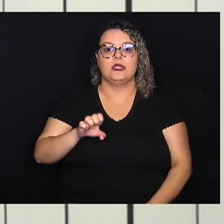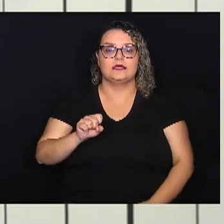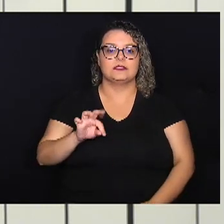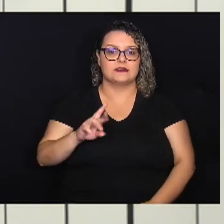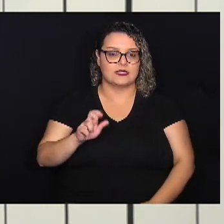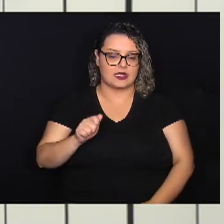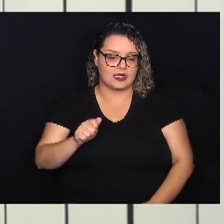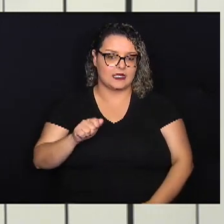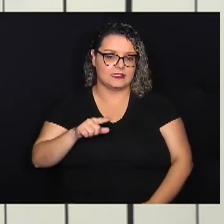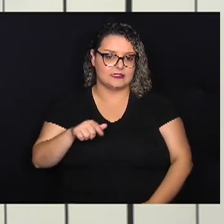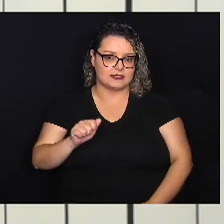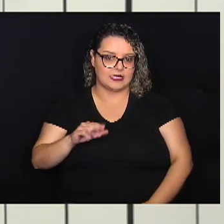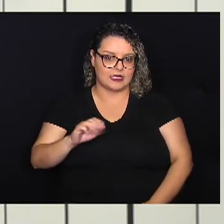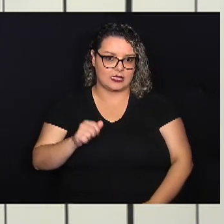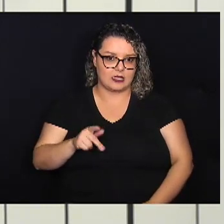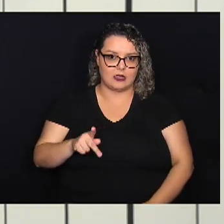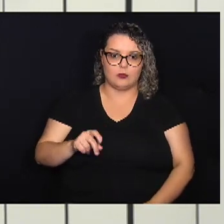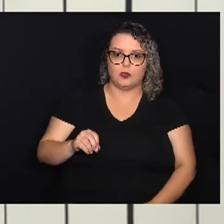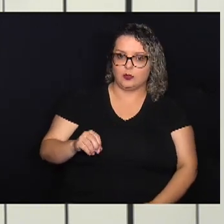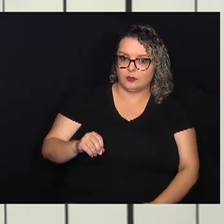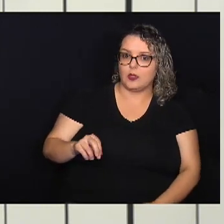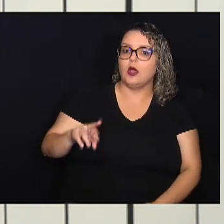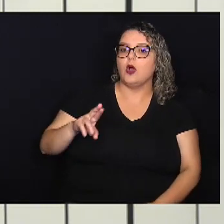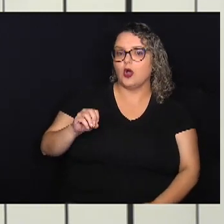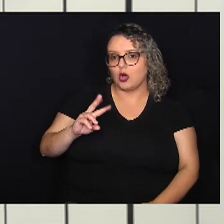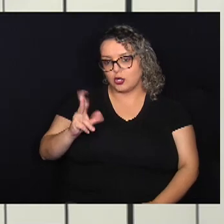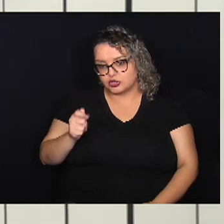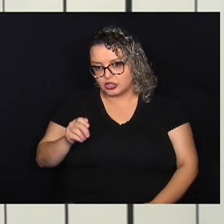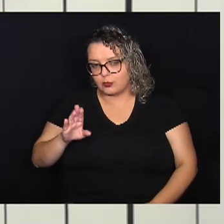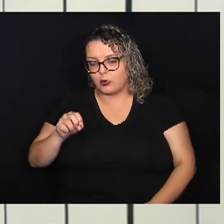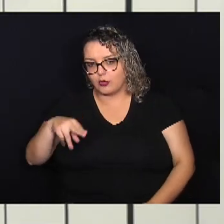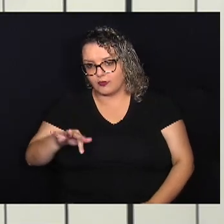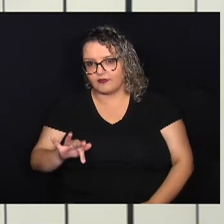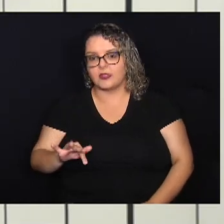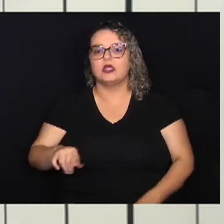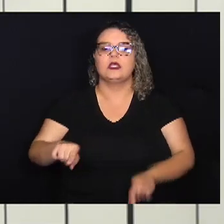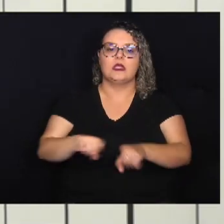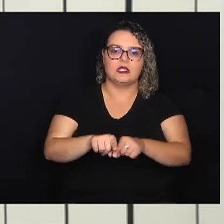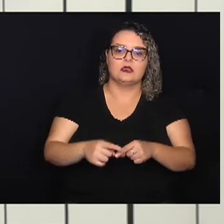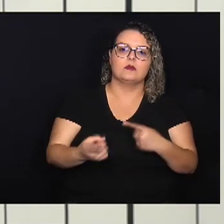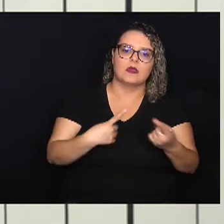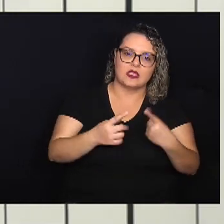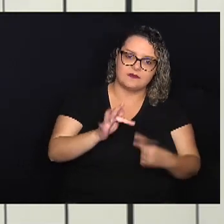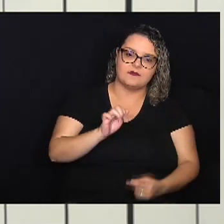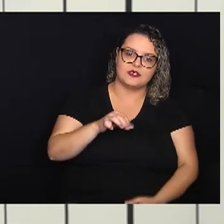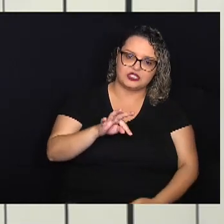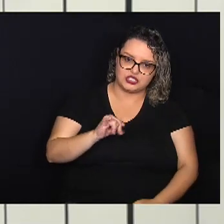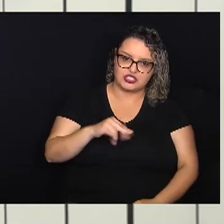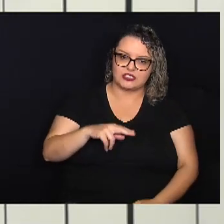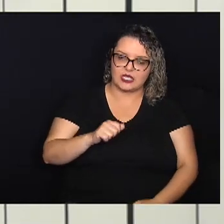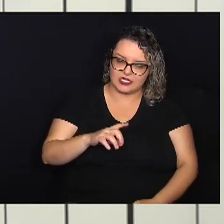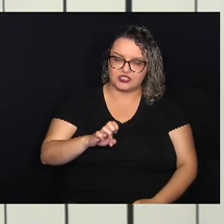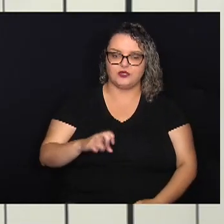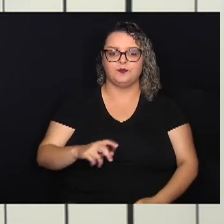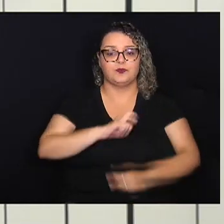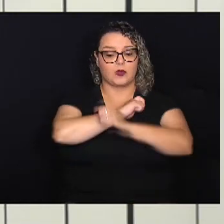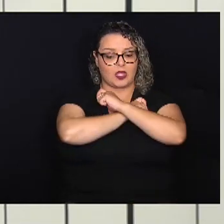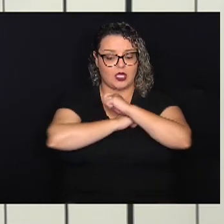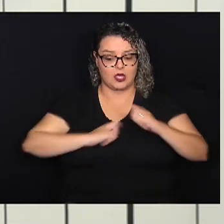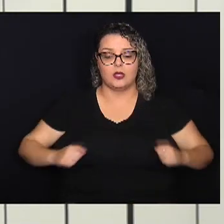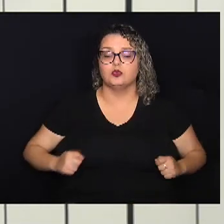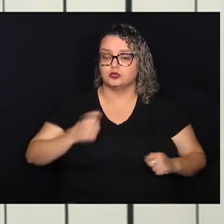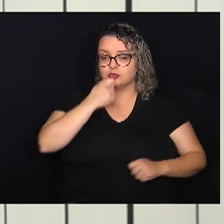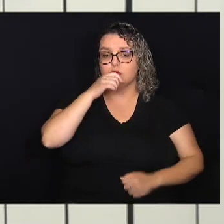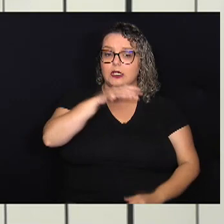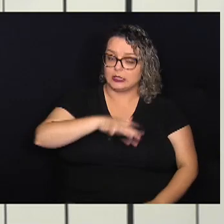Lauro Vanucci, Ricardo Rocha Bonfim e João Marcos Fantinatti. Agentes de mobilidade urbana da INDEC estarão na